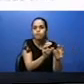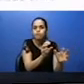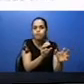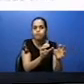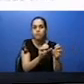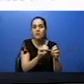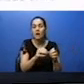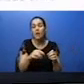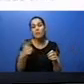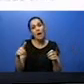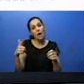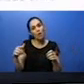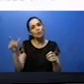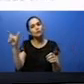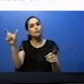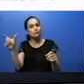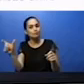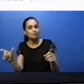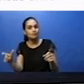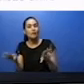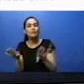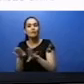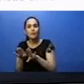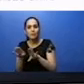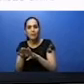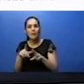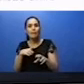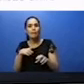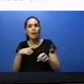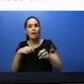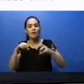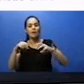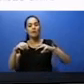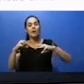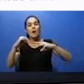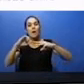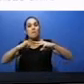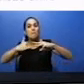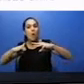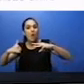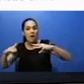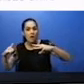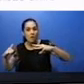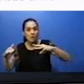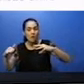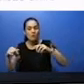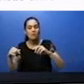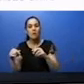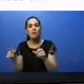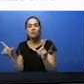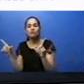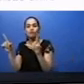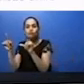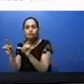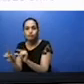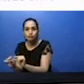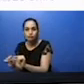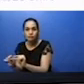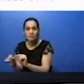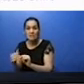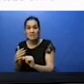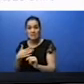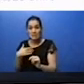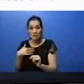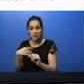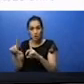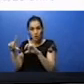de moléculas, só que agora o espaço que elas estão foi reduzido. Então, o que acontece? Quando a gente diminui a